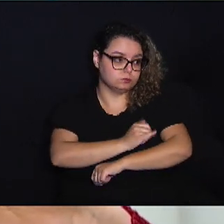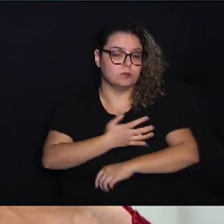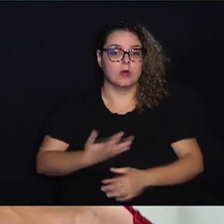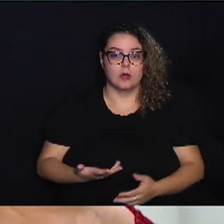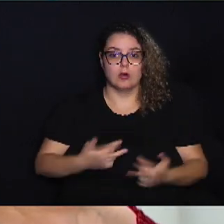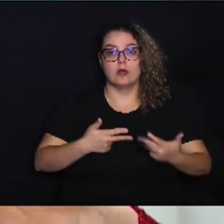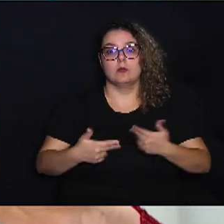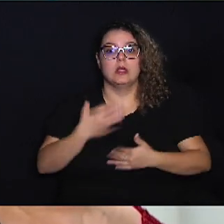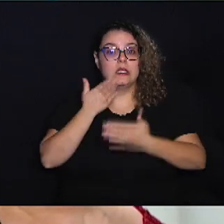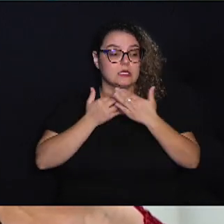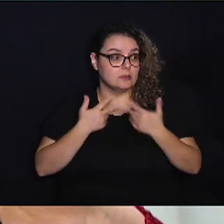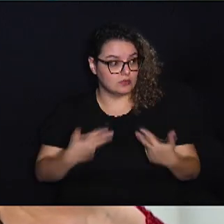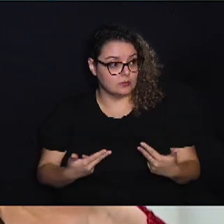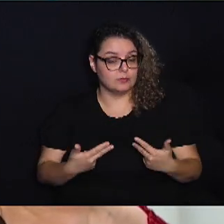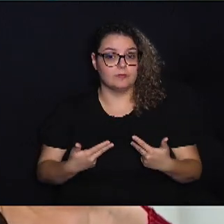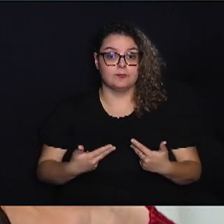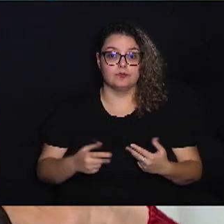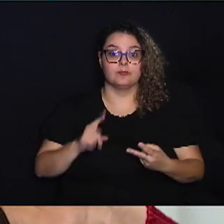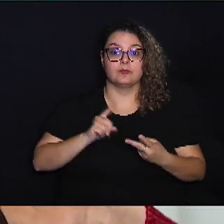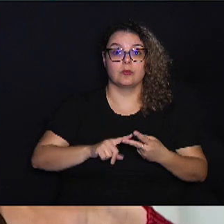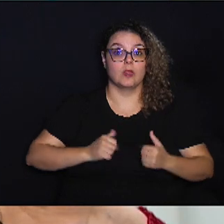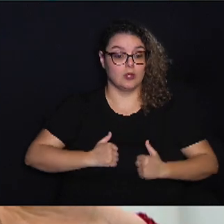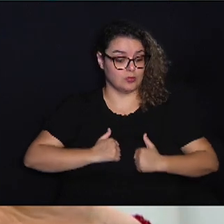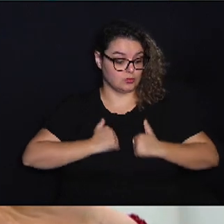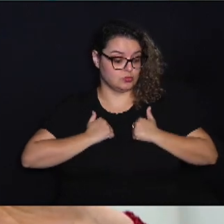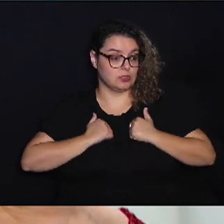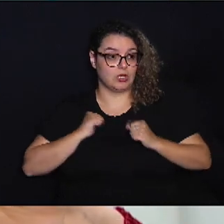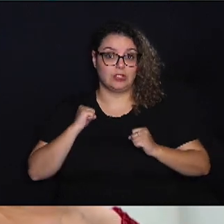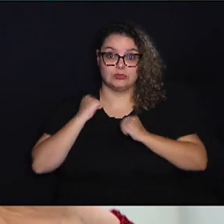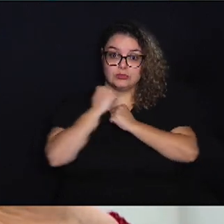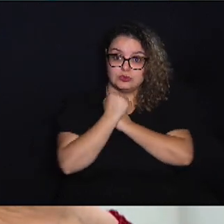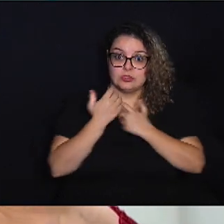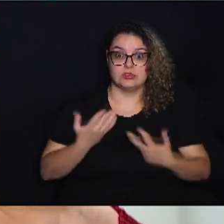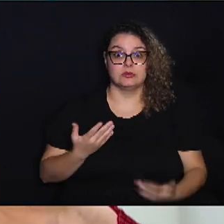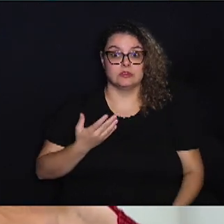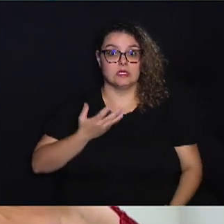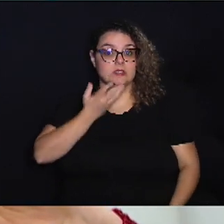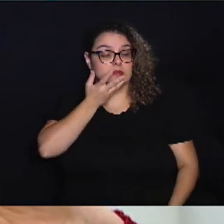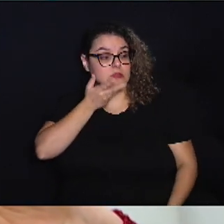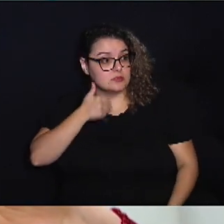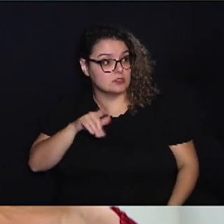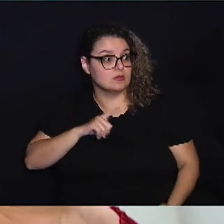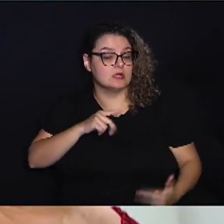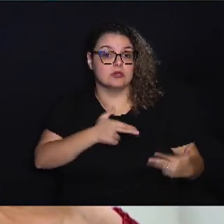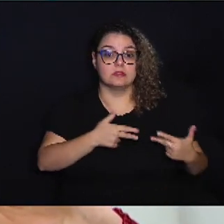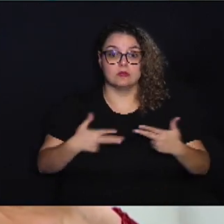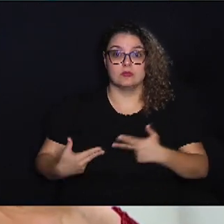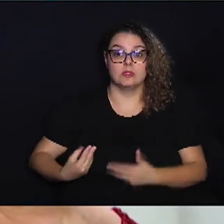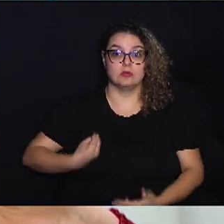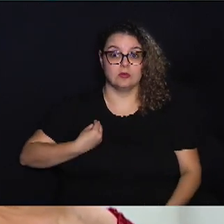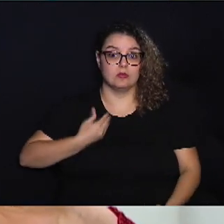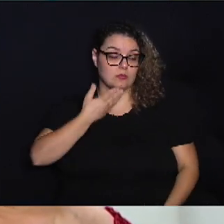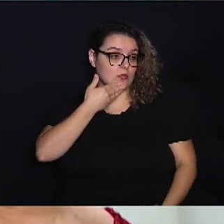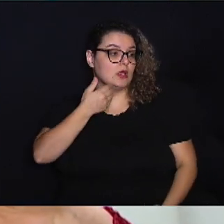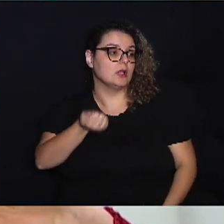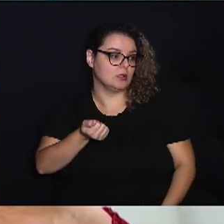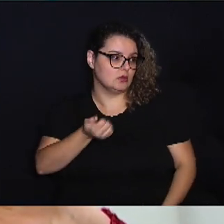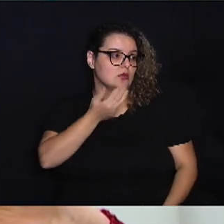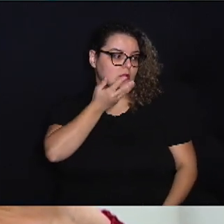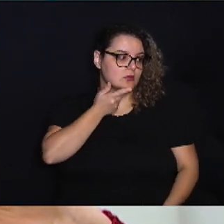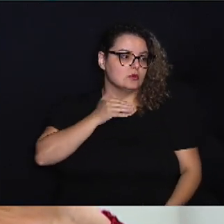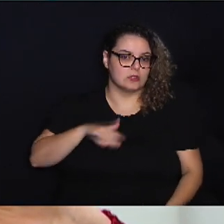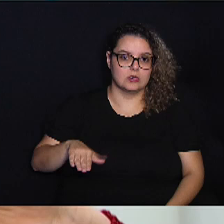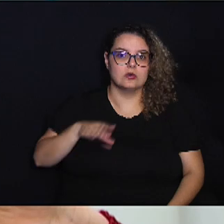de alimentação, fatores imunológicos, de defesa. Essa criança vai ter um padrão de vida muito melhor na infância e